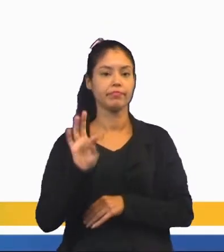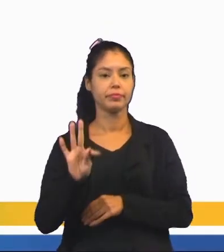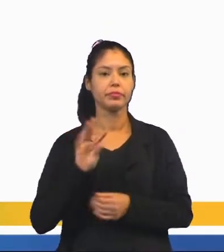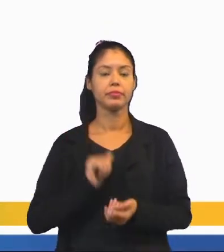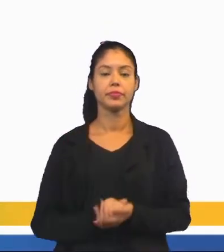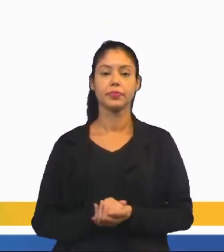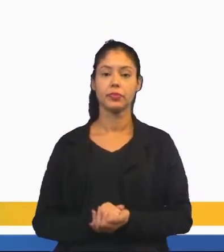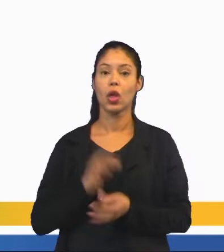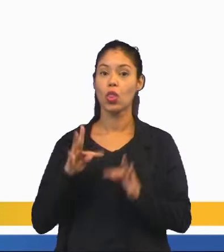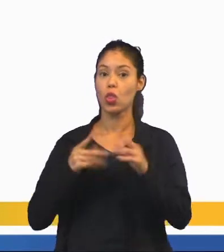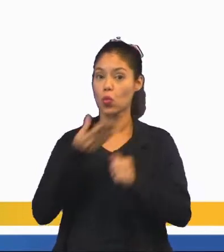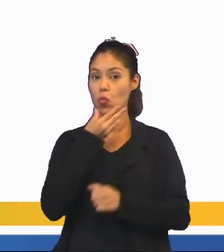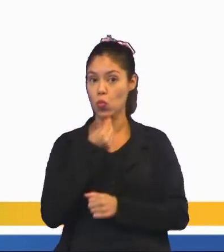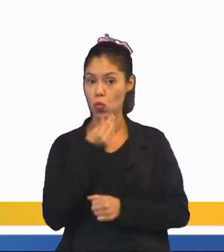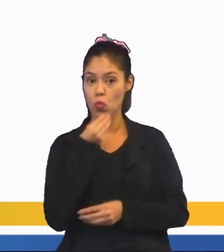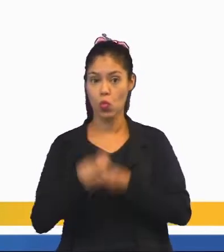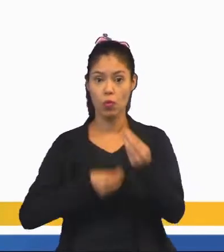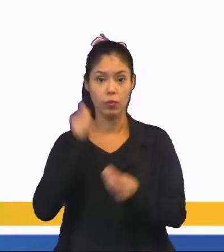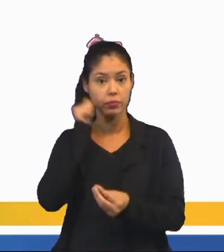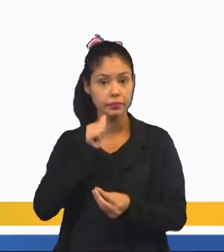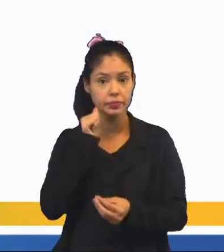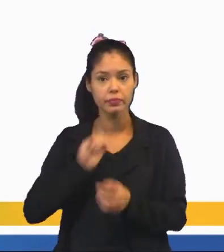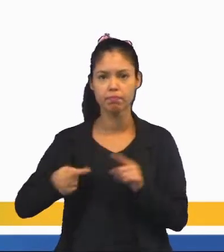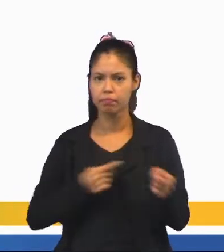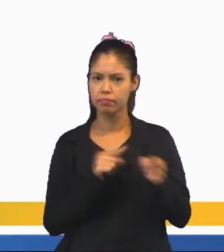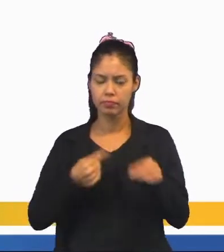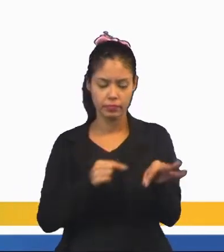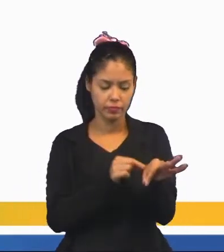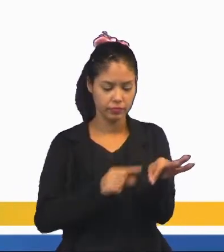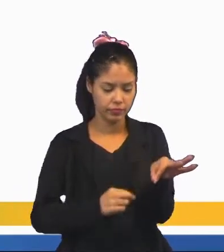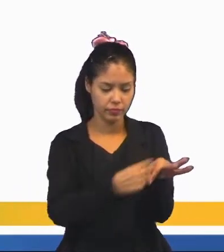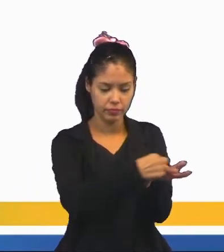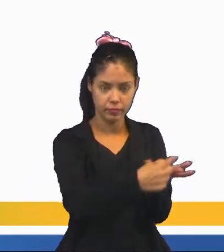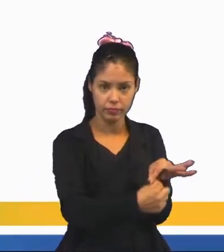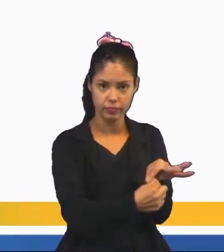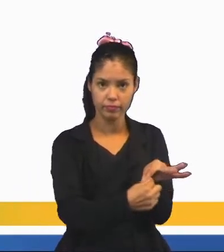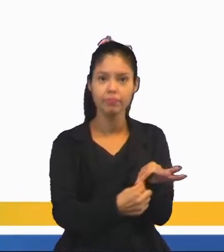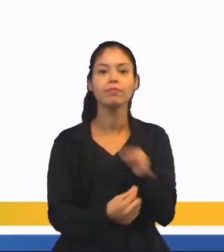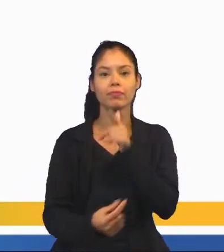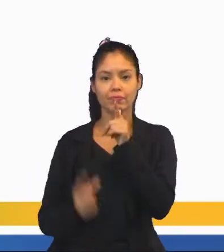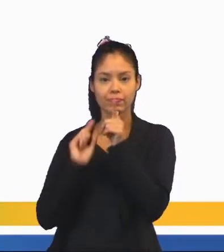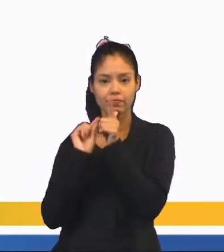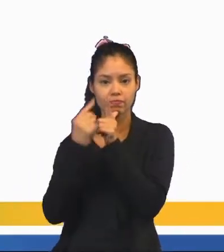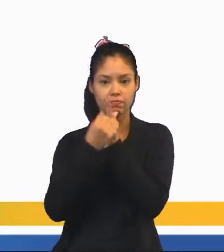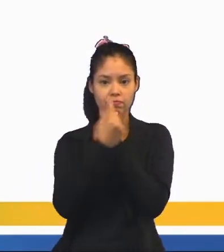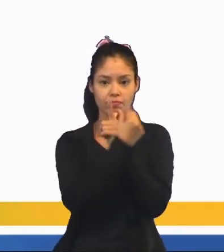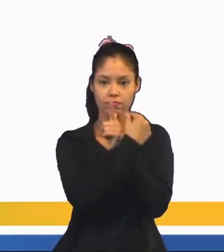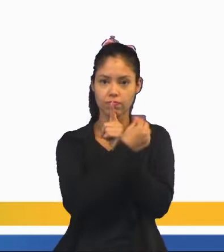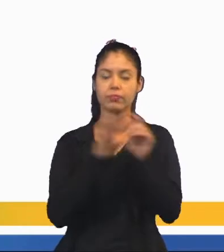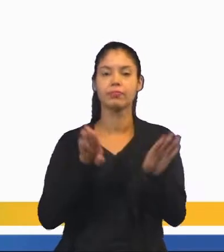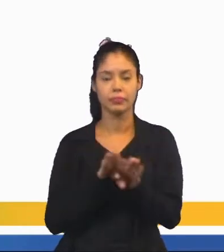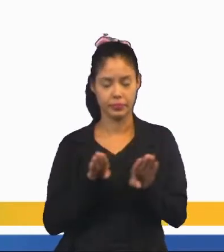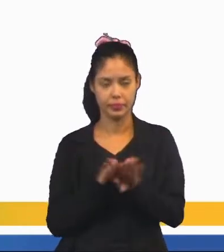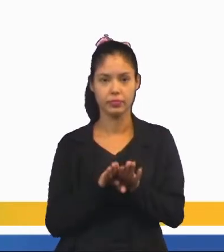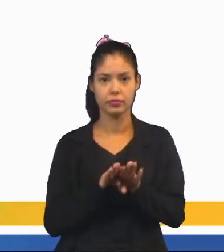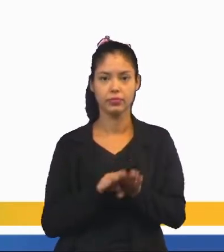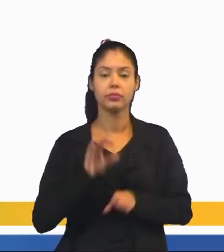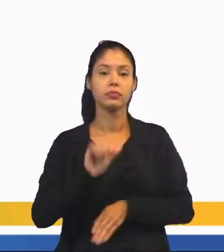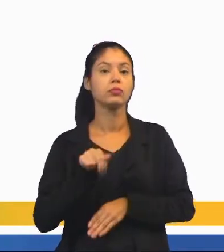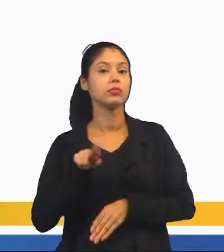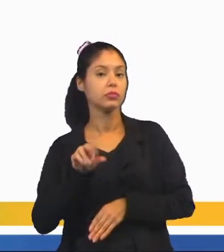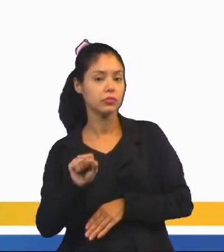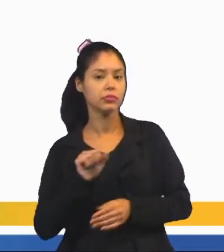transmissível. Atinge tanto homens quanto mulheres e provoca verruga nas regiões genitais e anal, podendo